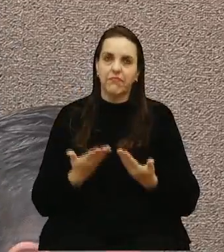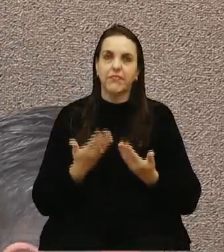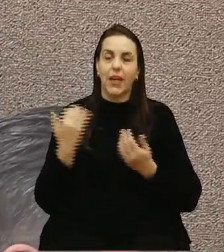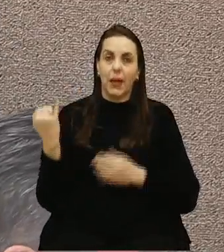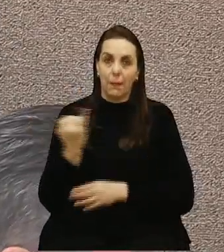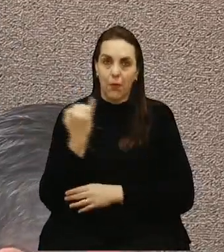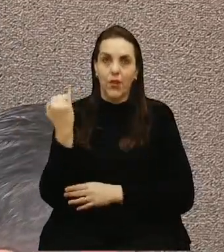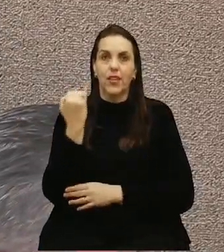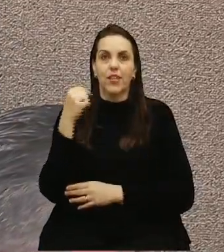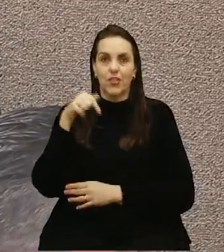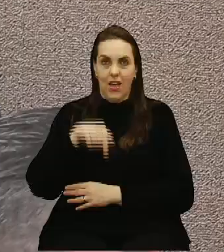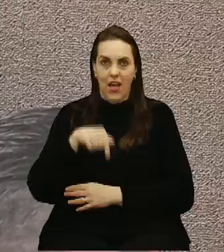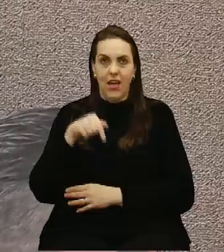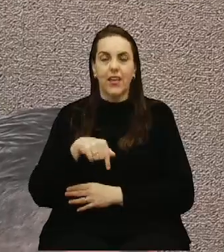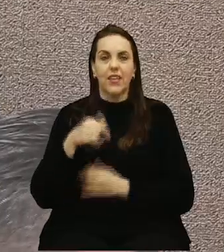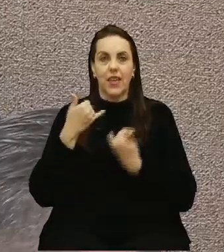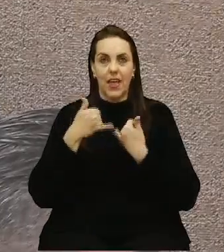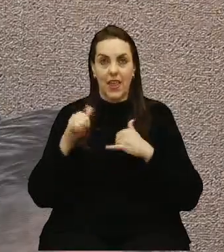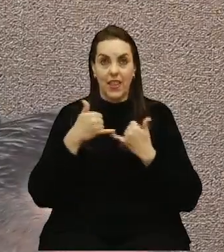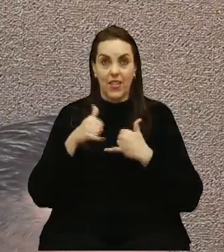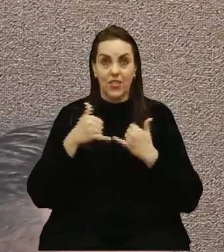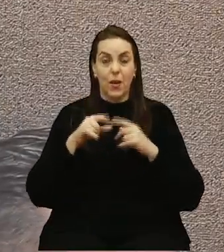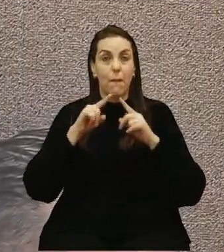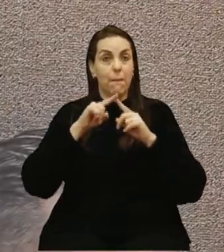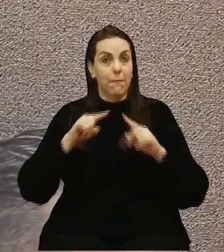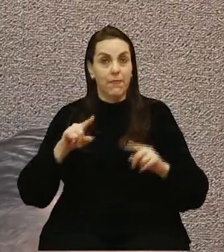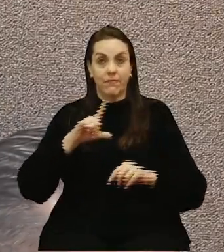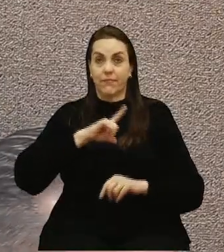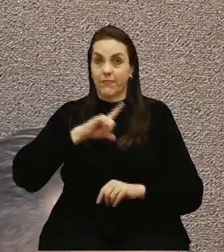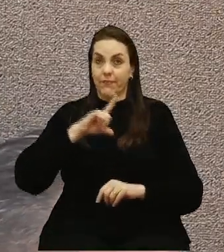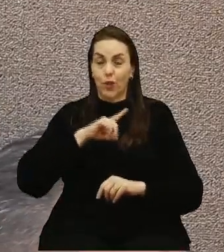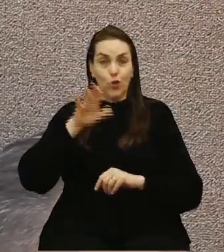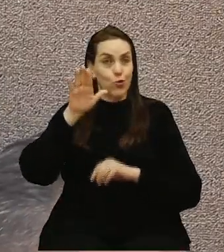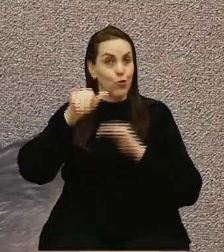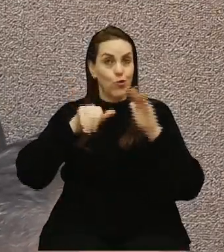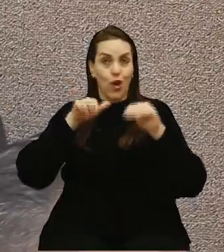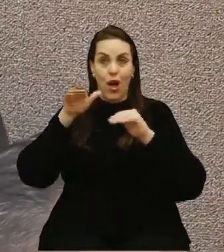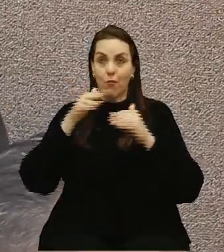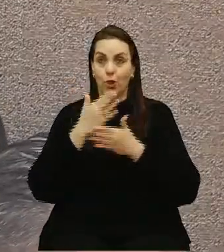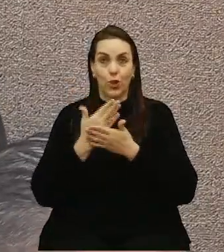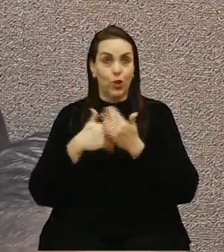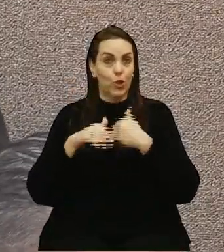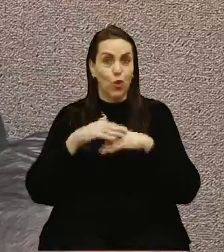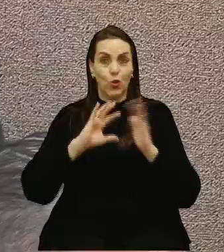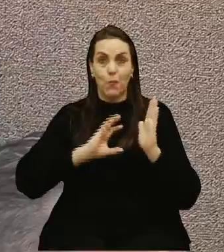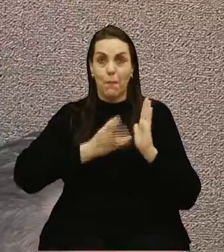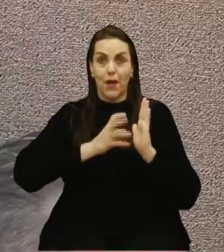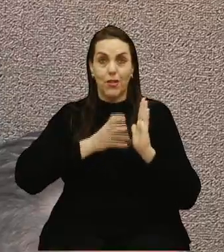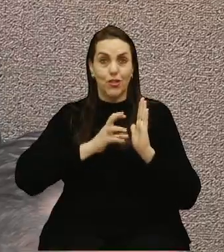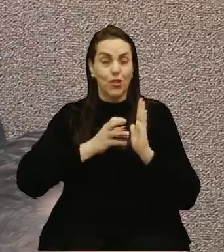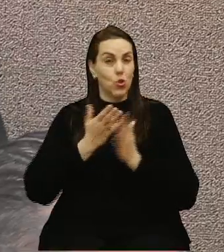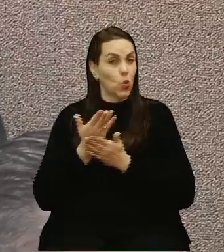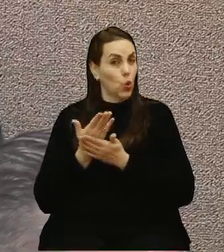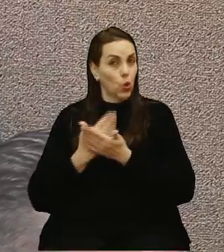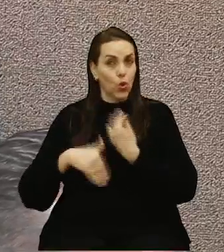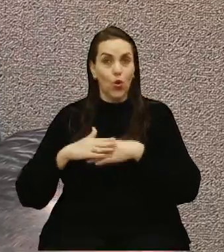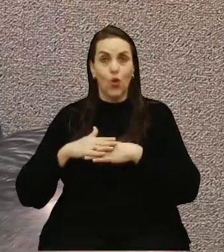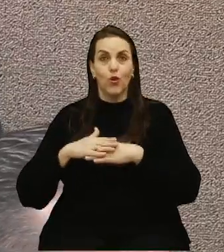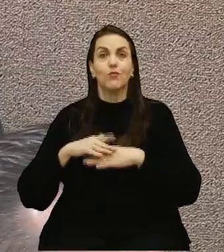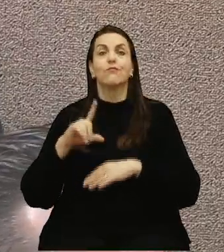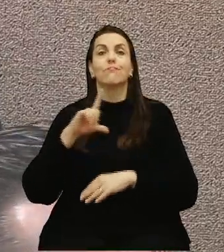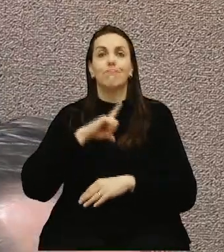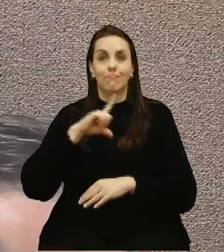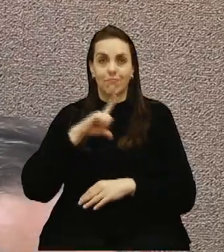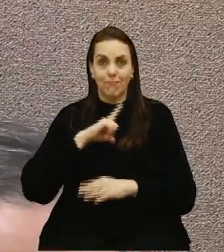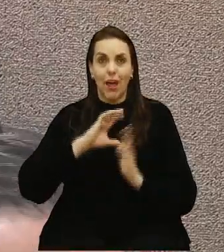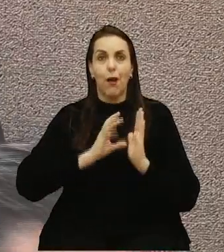neste caso aqui da energia elétrica, mas nós temos, e aqui eu conclamo a todos nós partidos políticos, que nós, para estarmos aqui, temos um partido